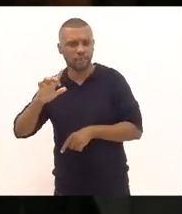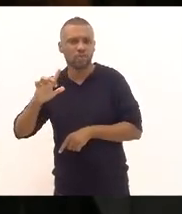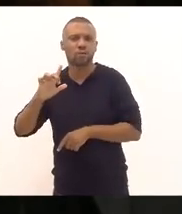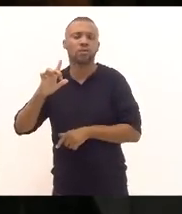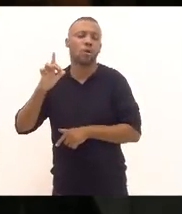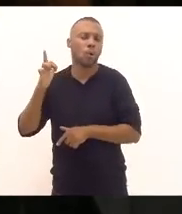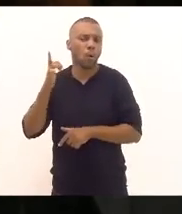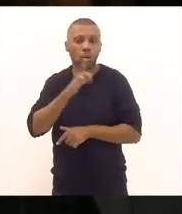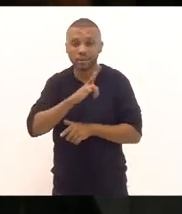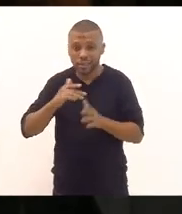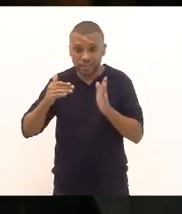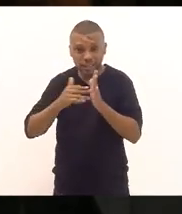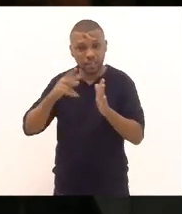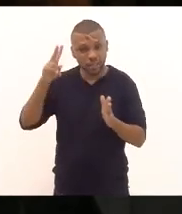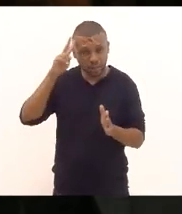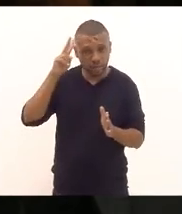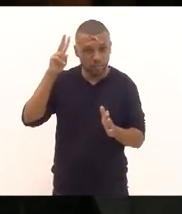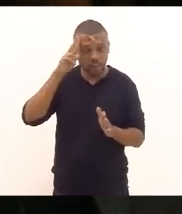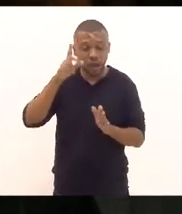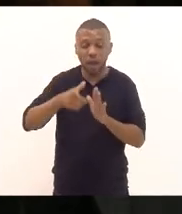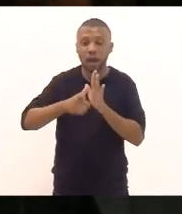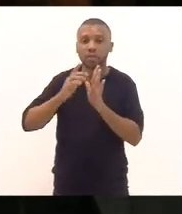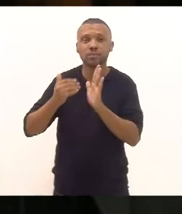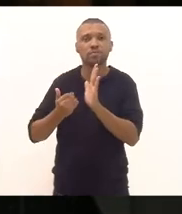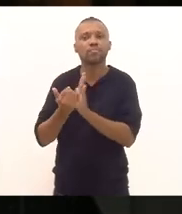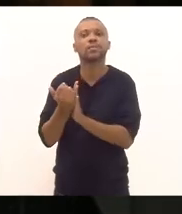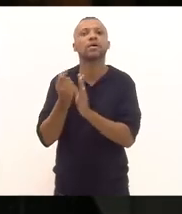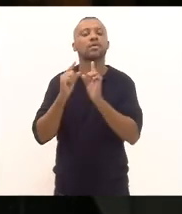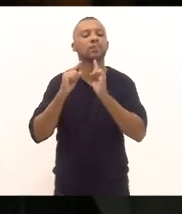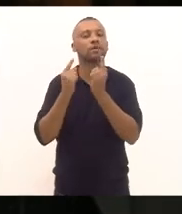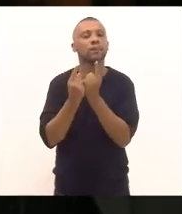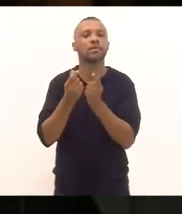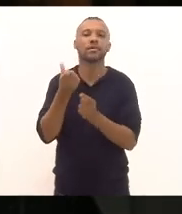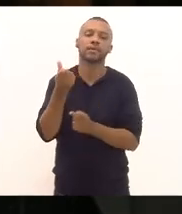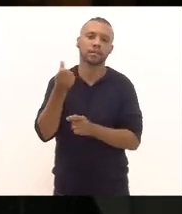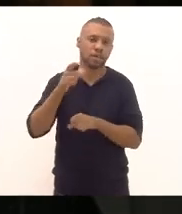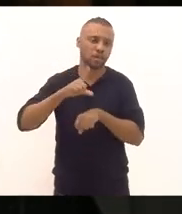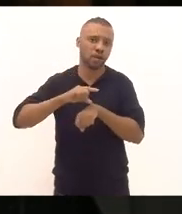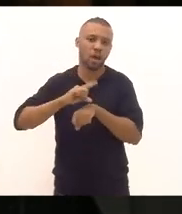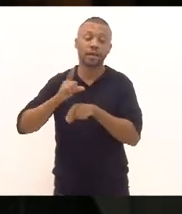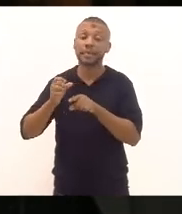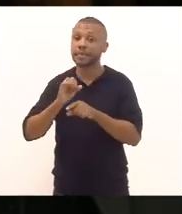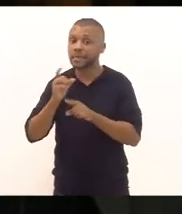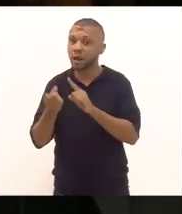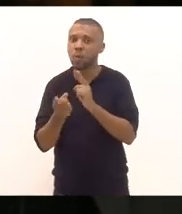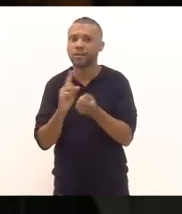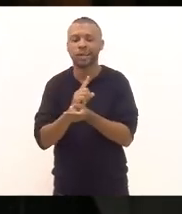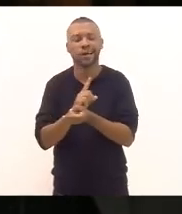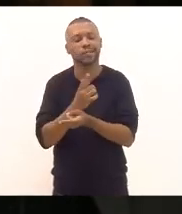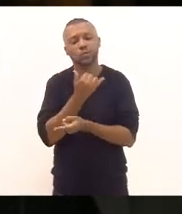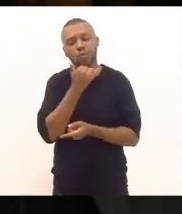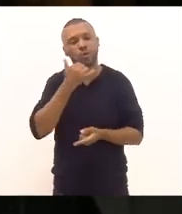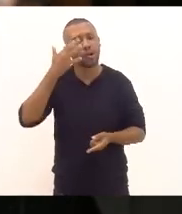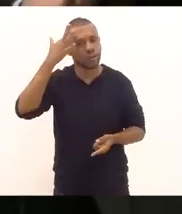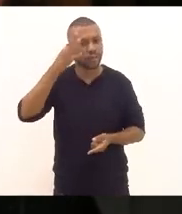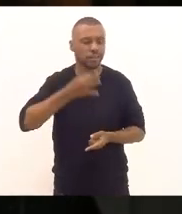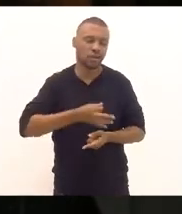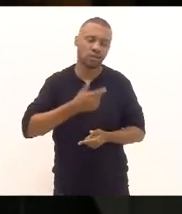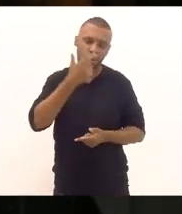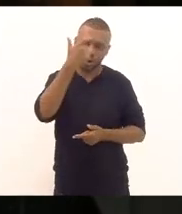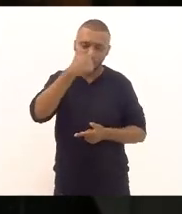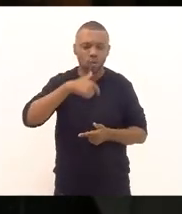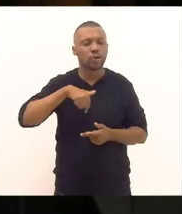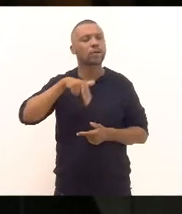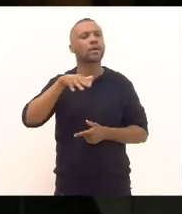materializado até segunda-feira antes da assembleia das dezoito horas da segunda-feira pelo contrário eu entendo quem sou eu